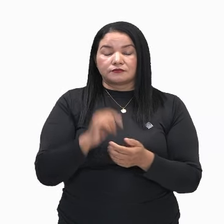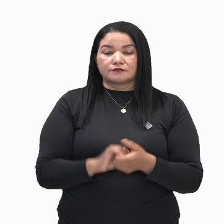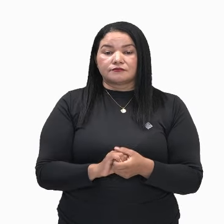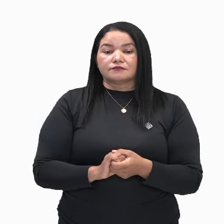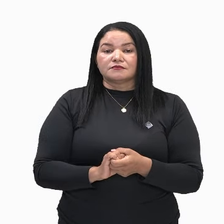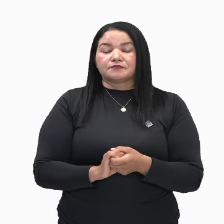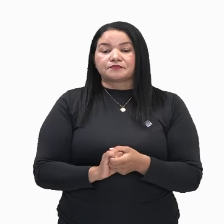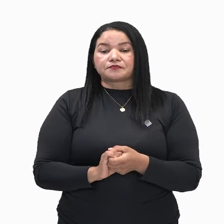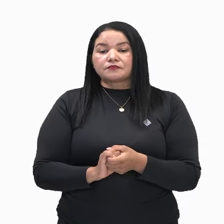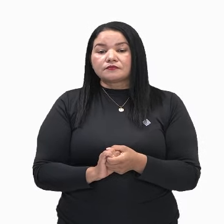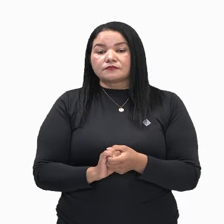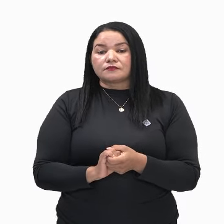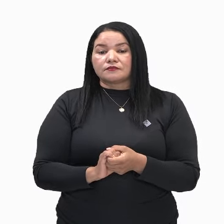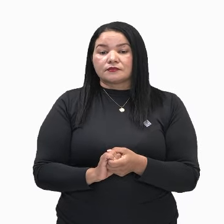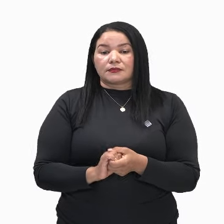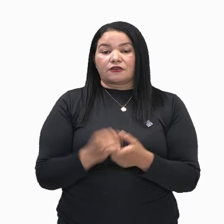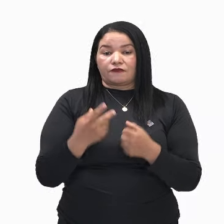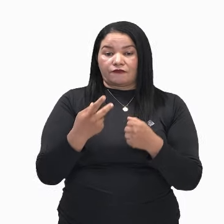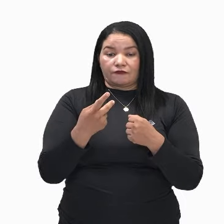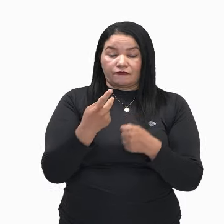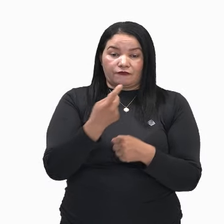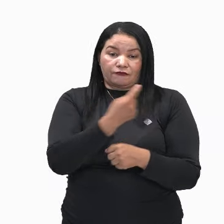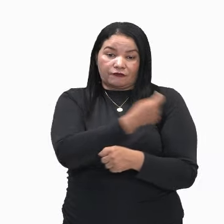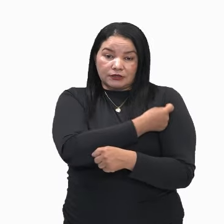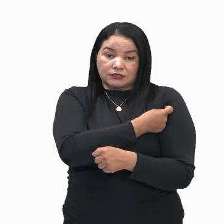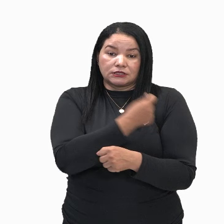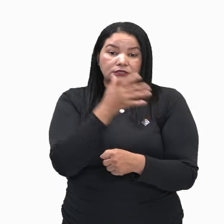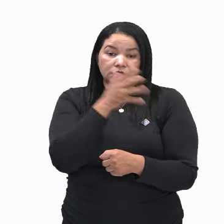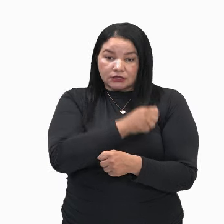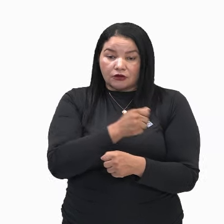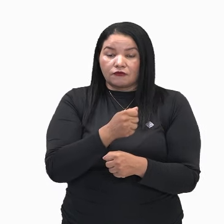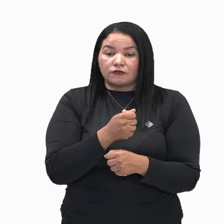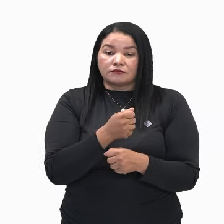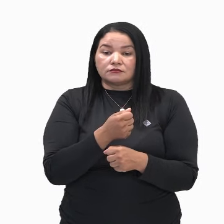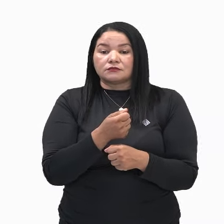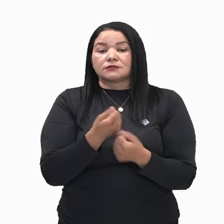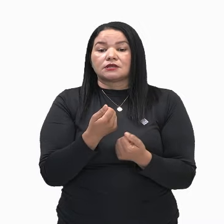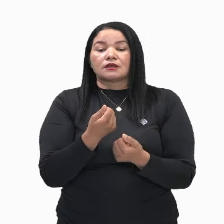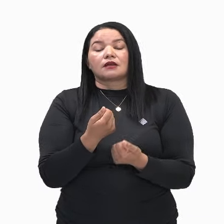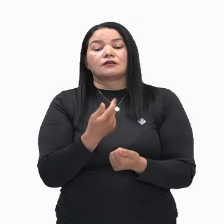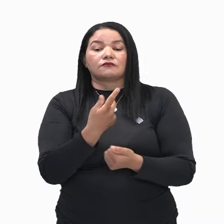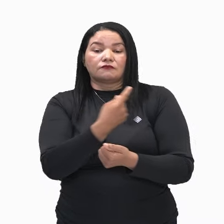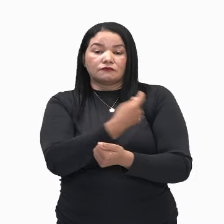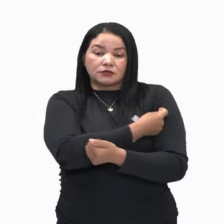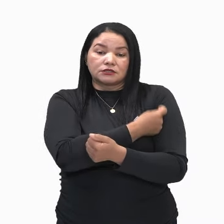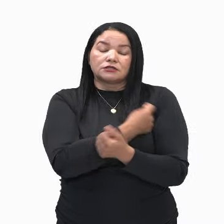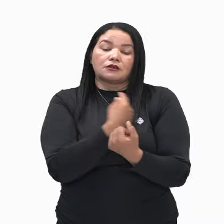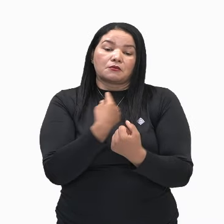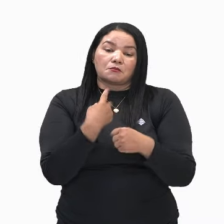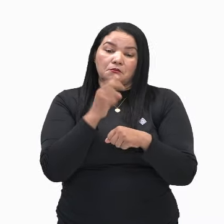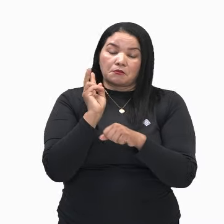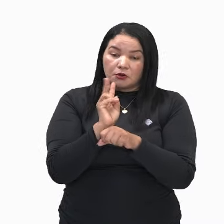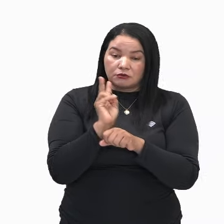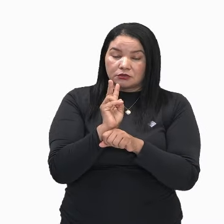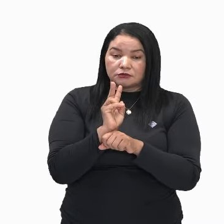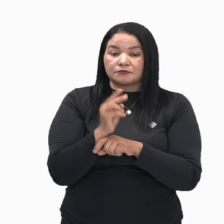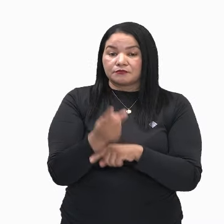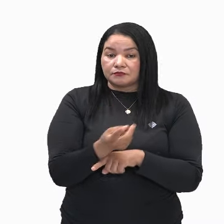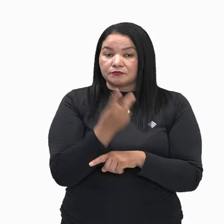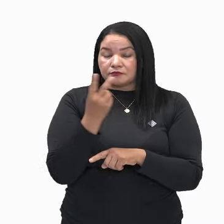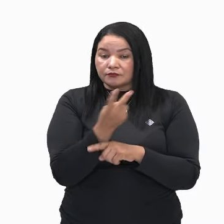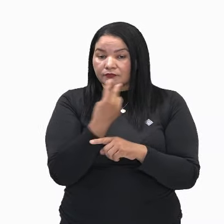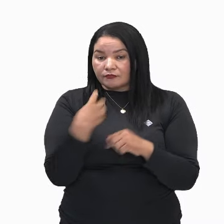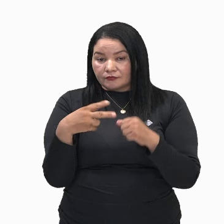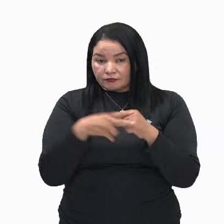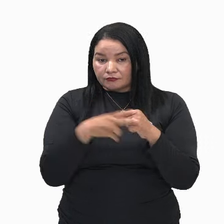verbos. Vacinas salvam, é o meu primeiro. Vacinas protegem. Então eu tenho esses dois verbos também